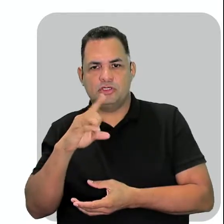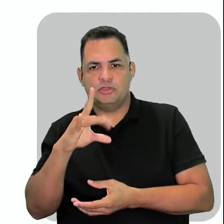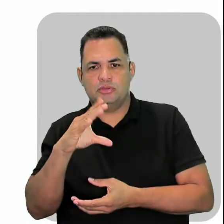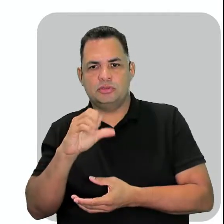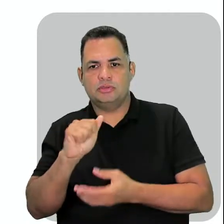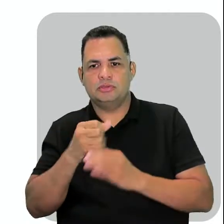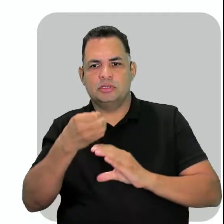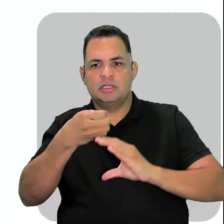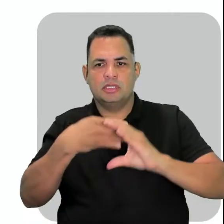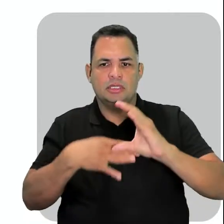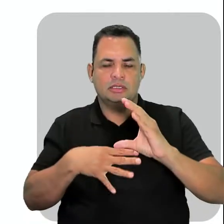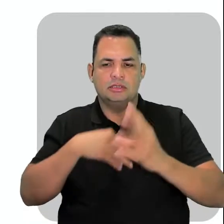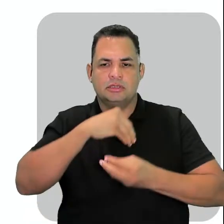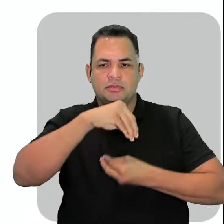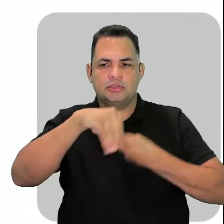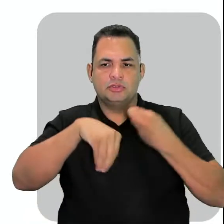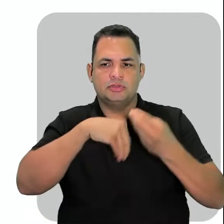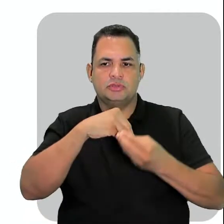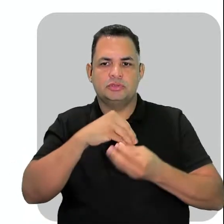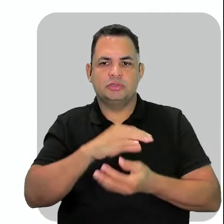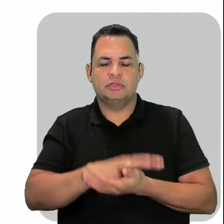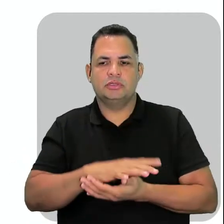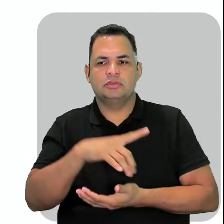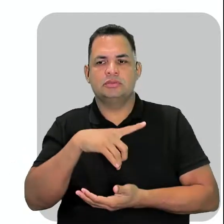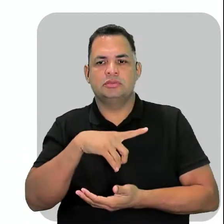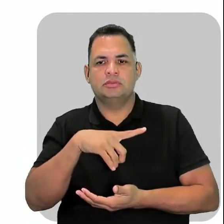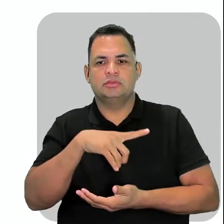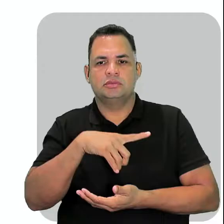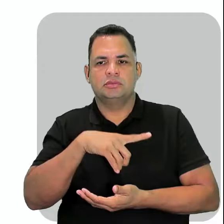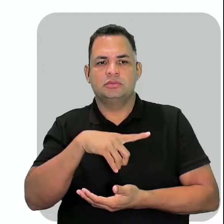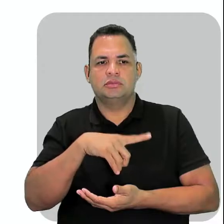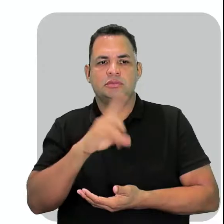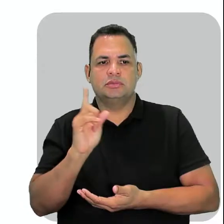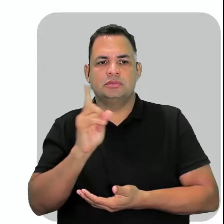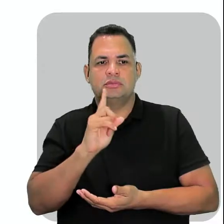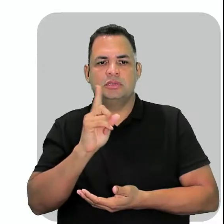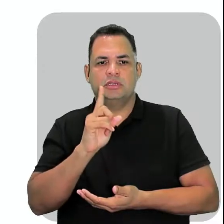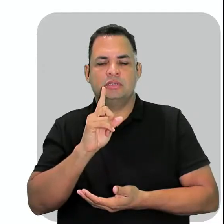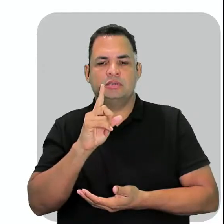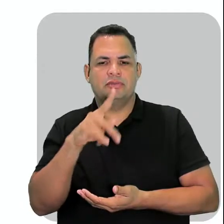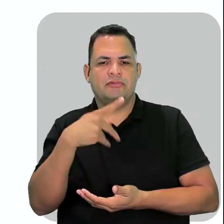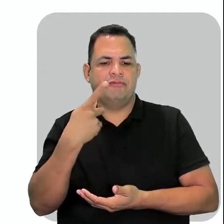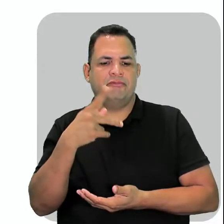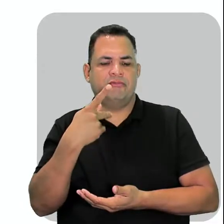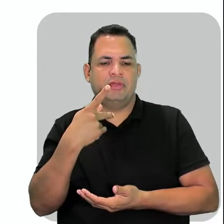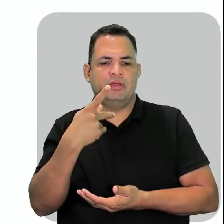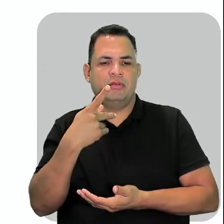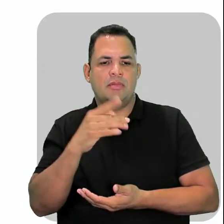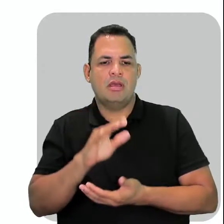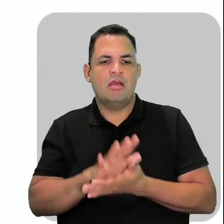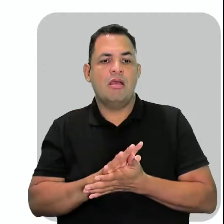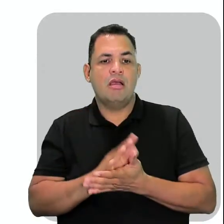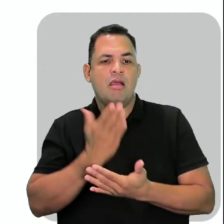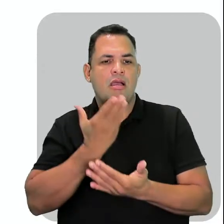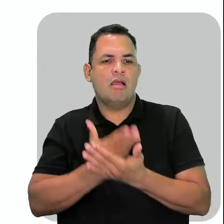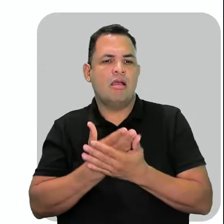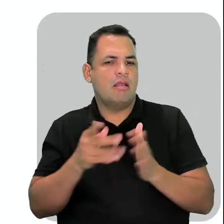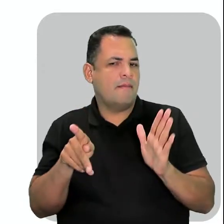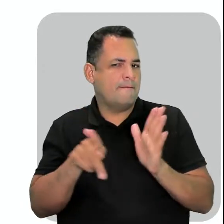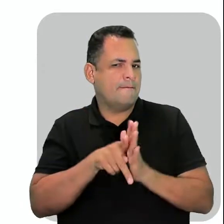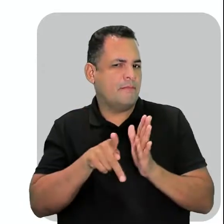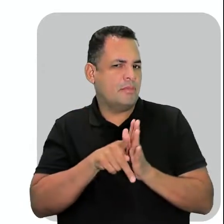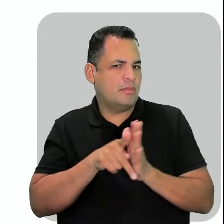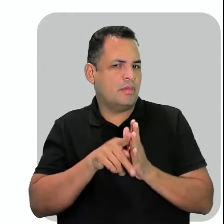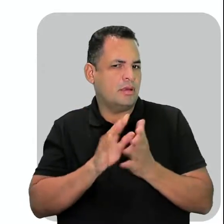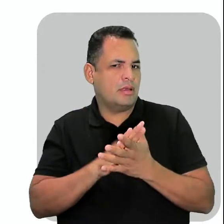função mista. Nós não falamos necessariamente de uma aula específica para tratar